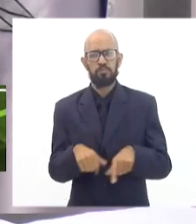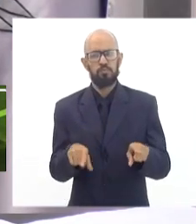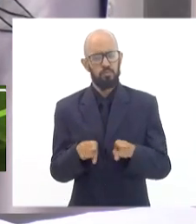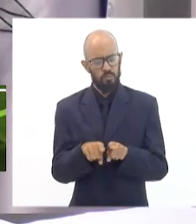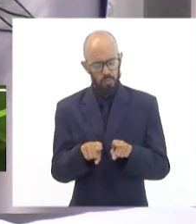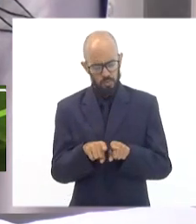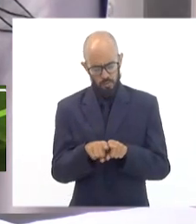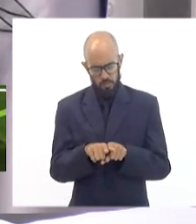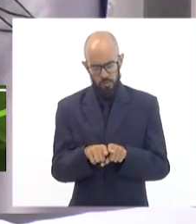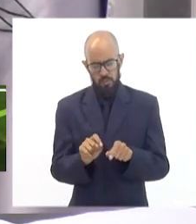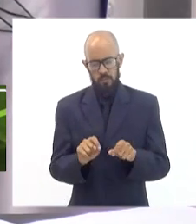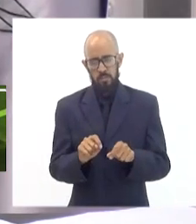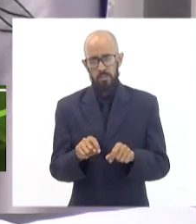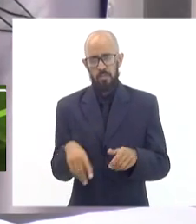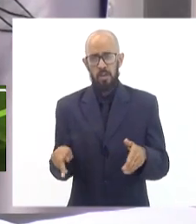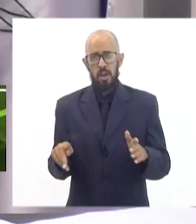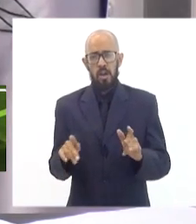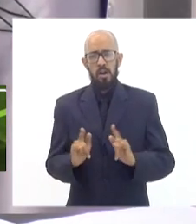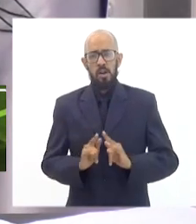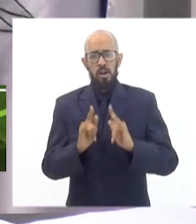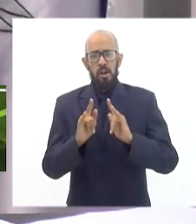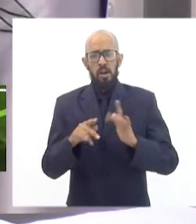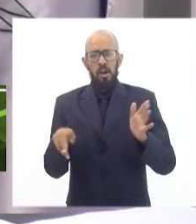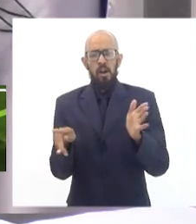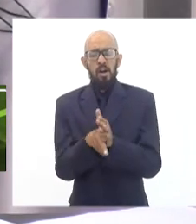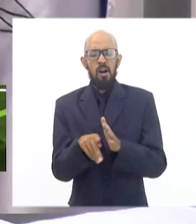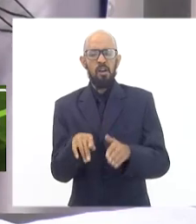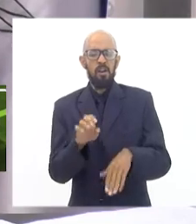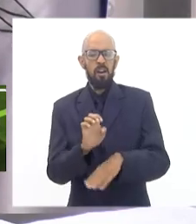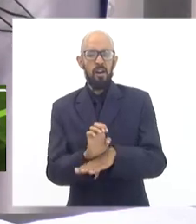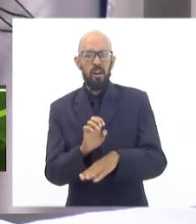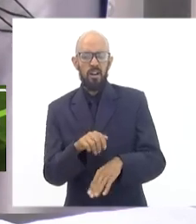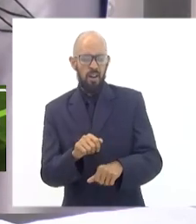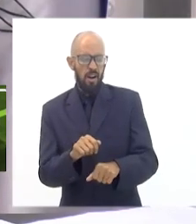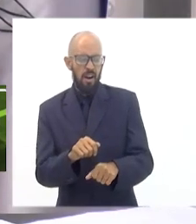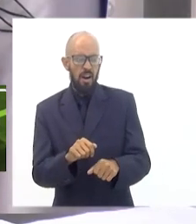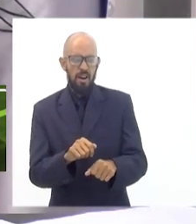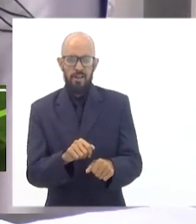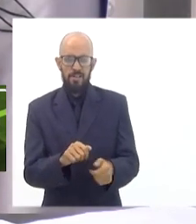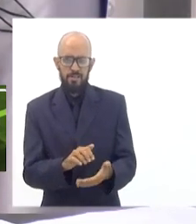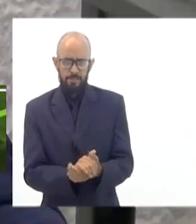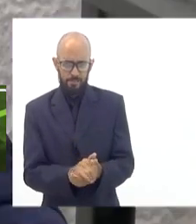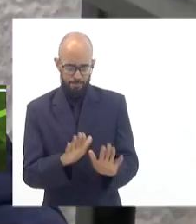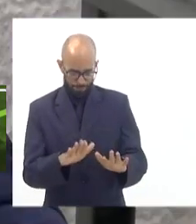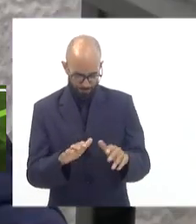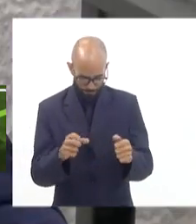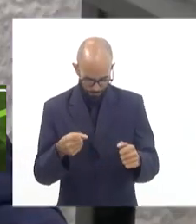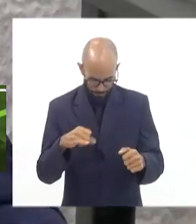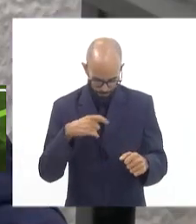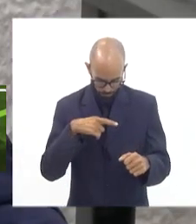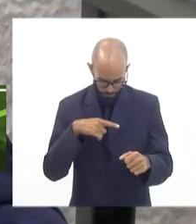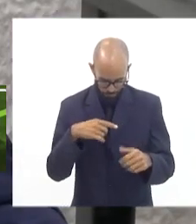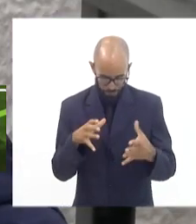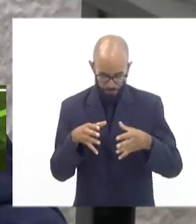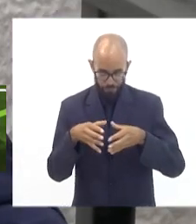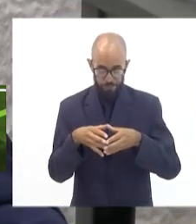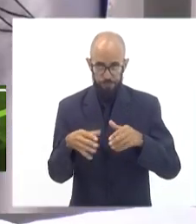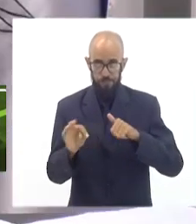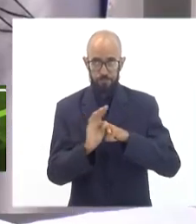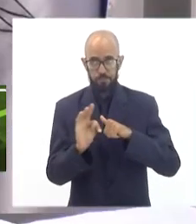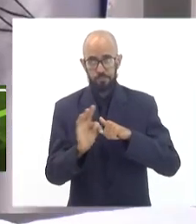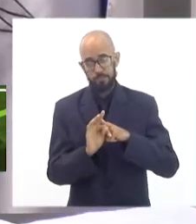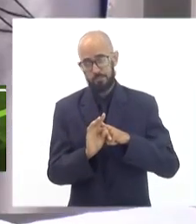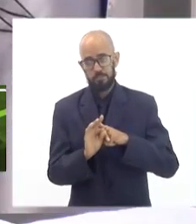os próprios públicos Mas se tiver um corpo técnico robusto nada